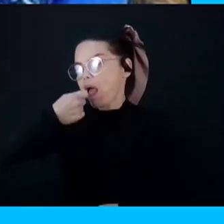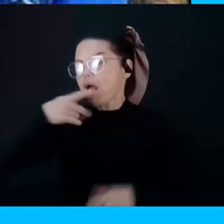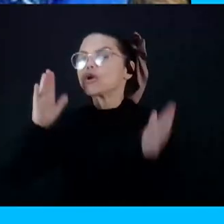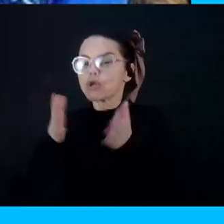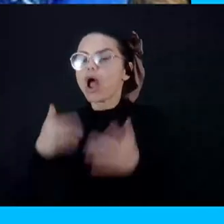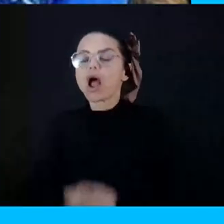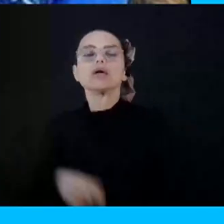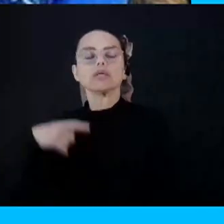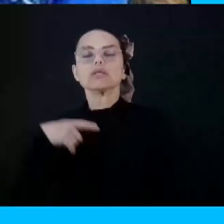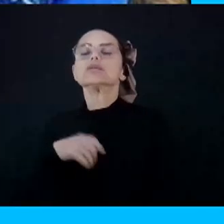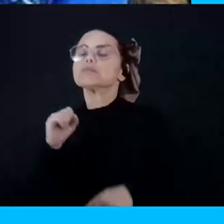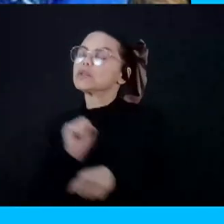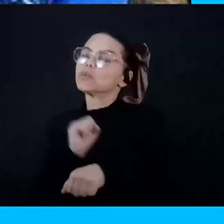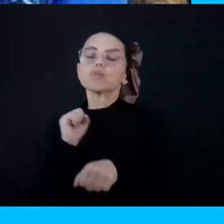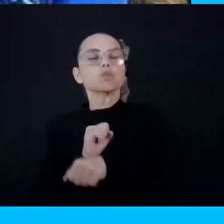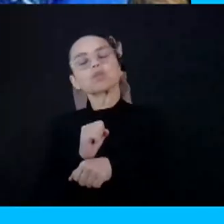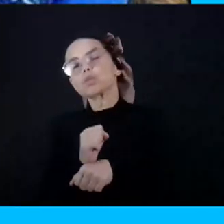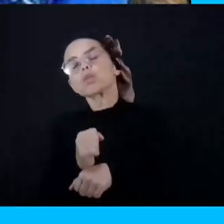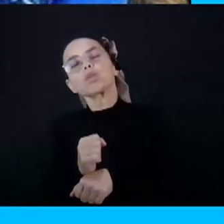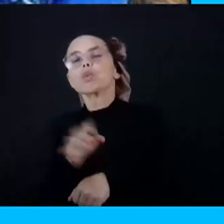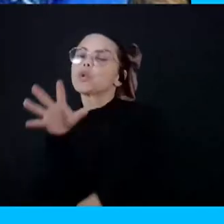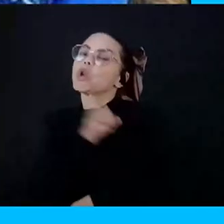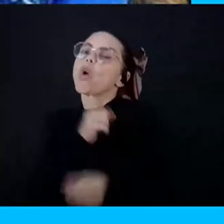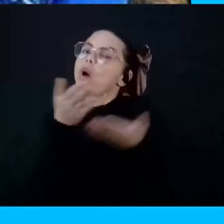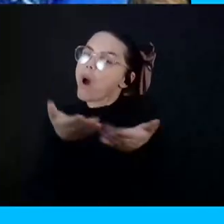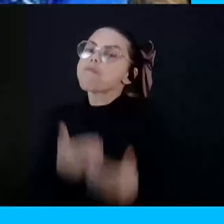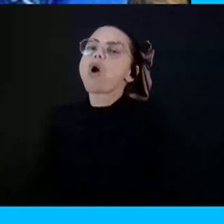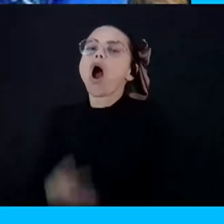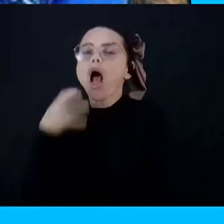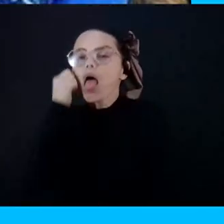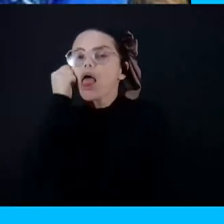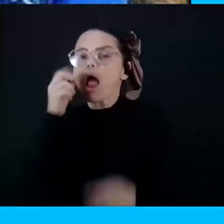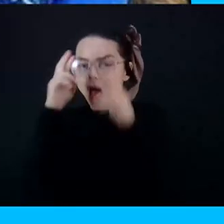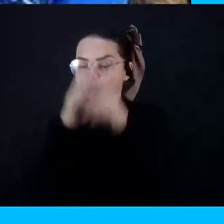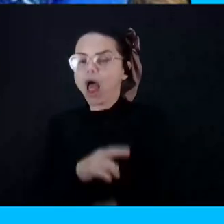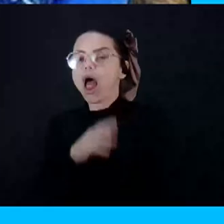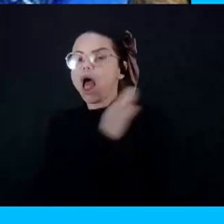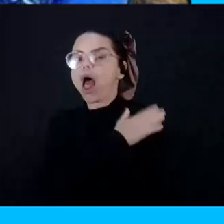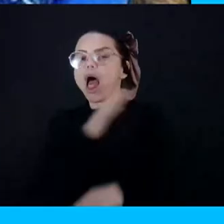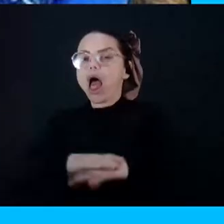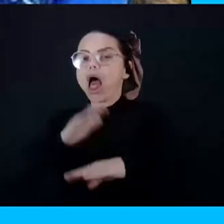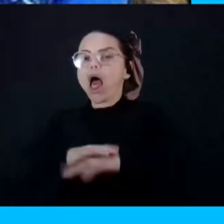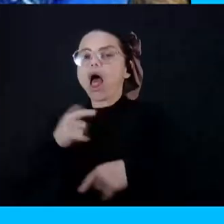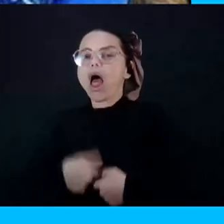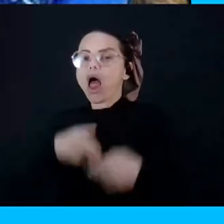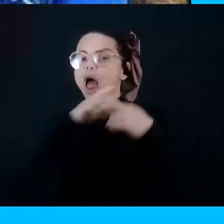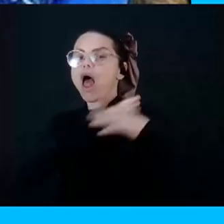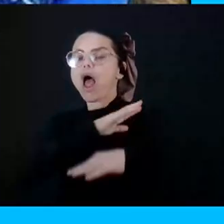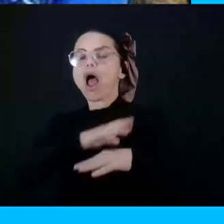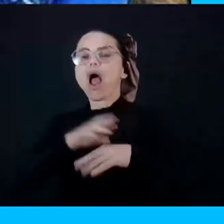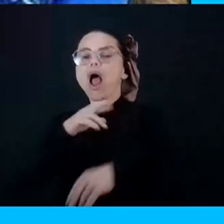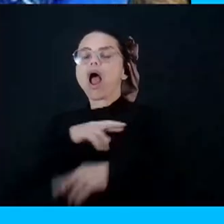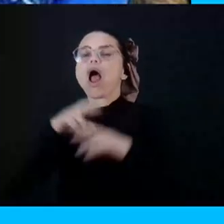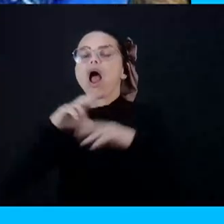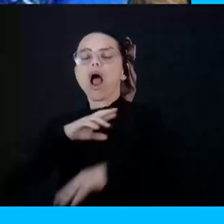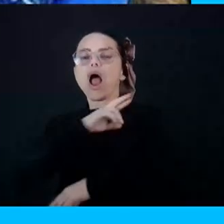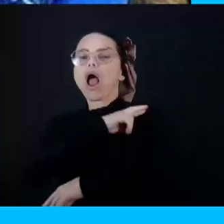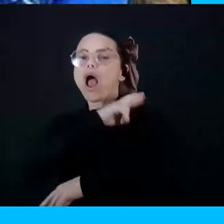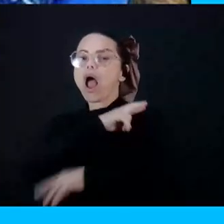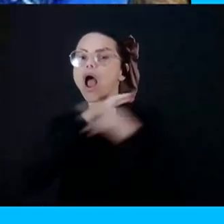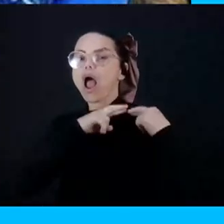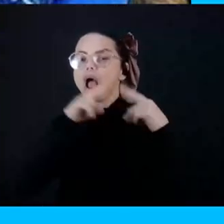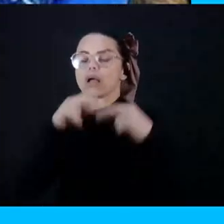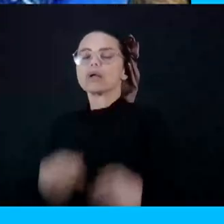está à espera de uma adoção responsável. Eros, esse cão sociável,